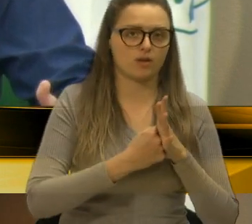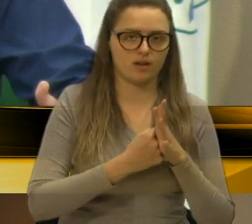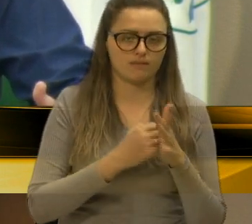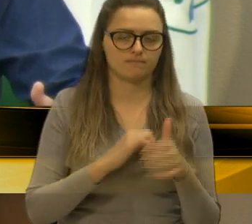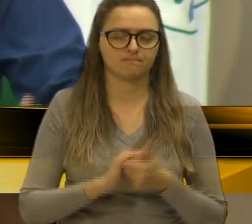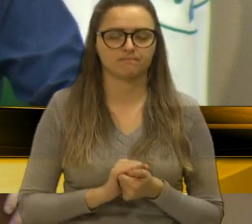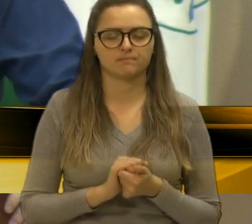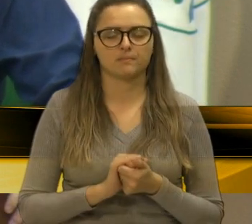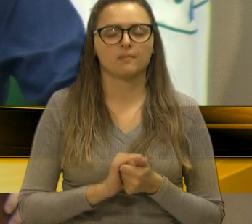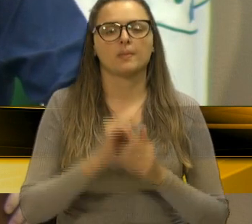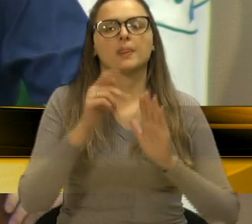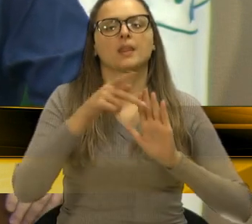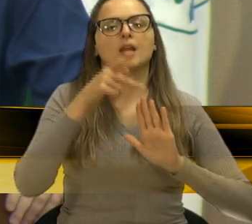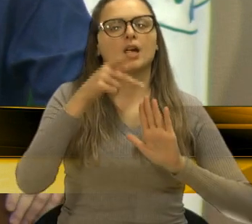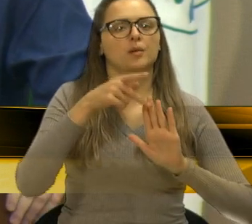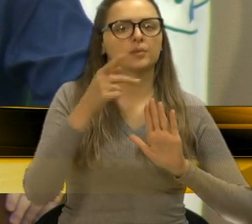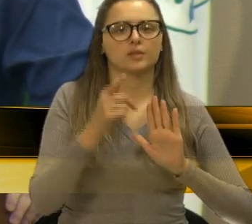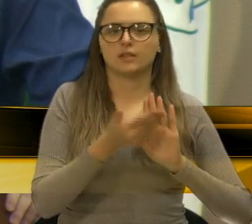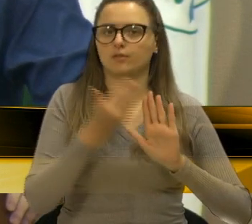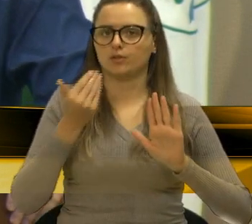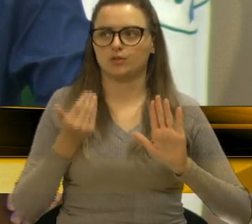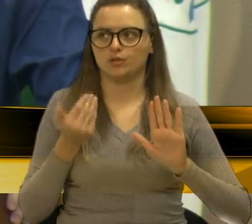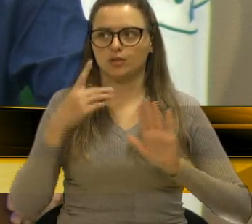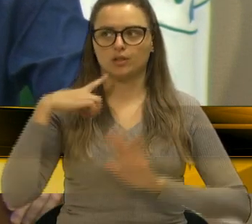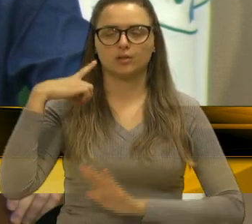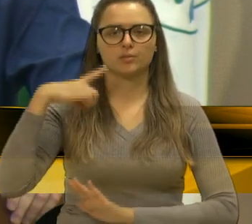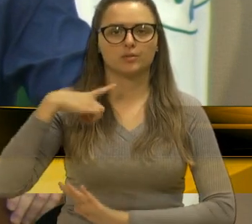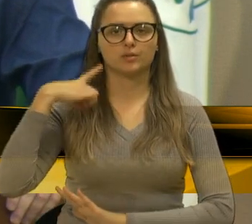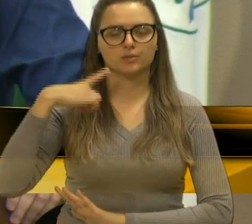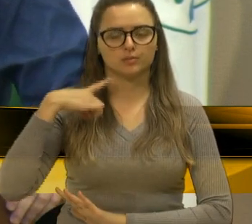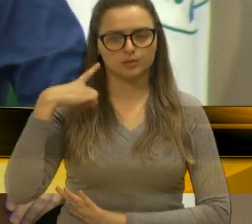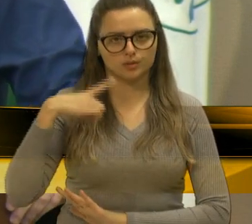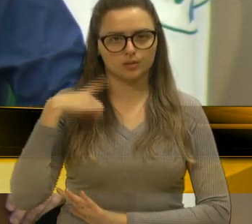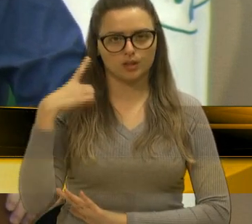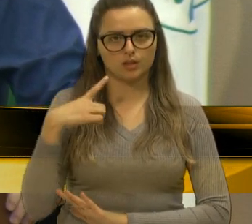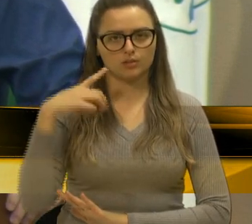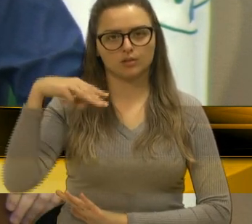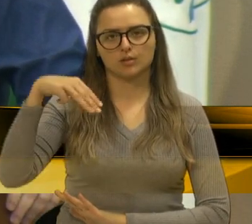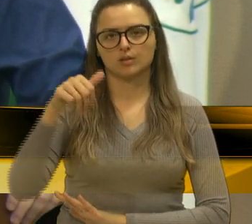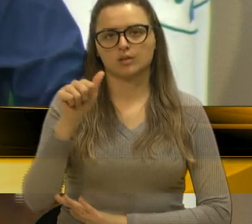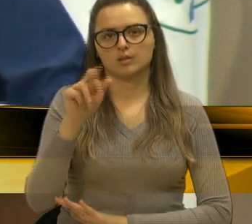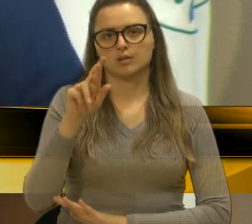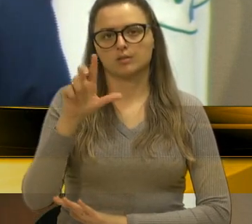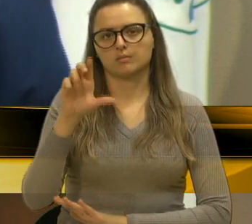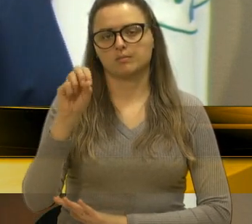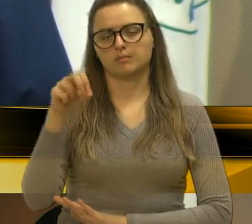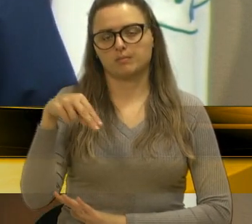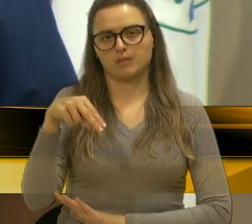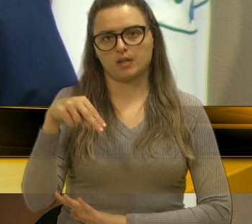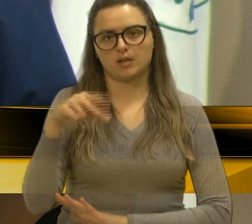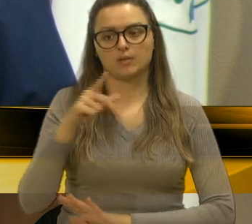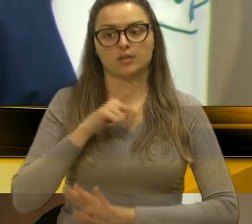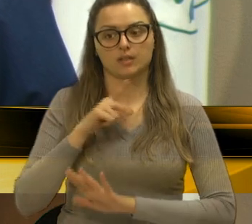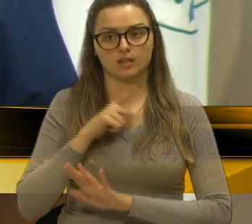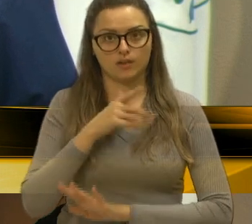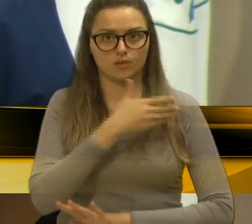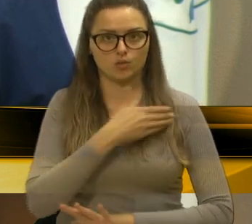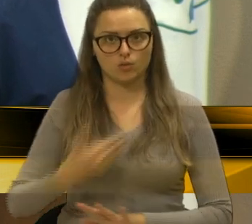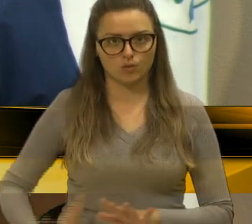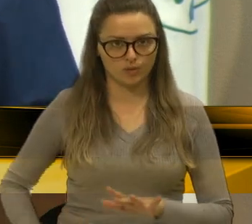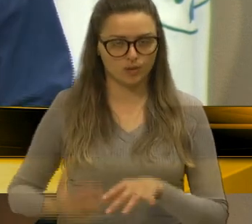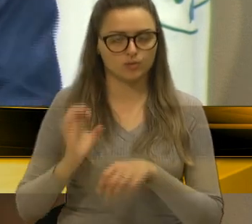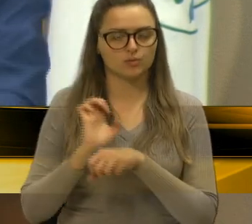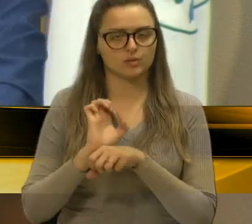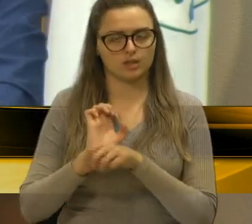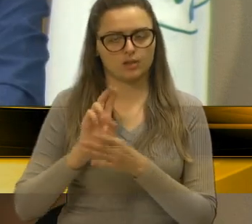Essa portaria ela foi revogada pelo então deputado Marlon Santos, enquanto esteve alguns dias como governador do estado,